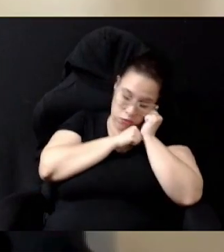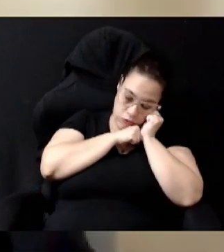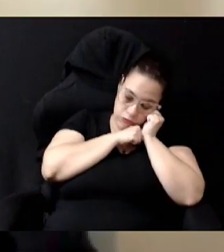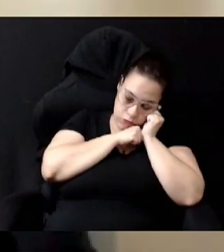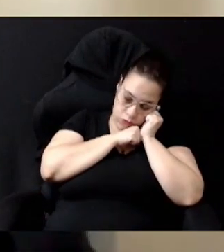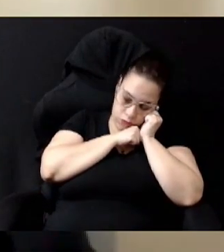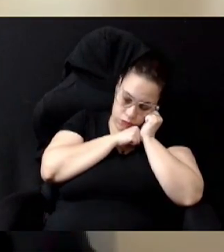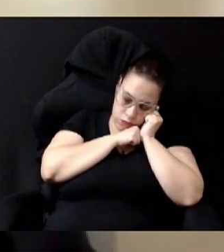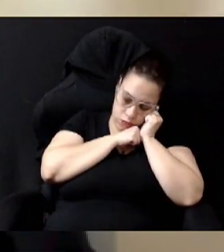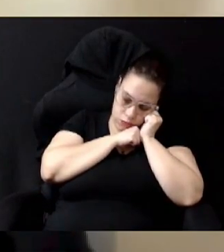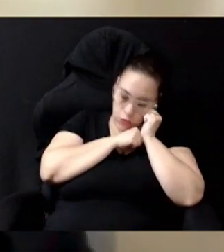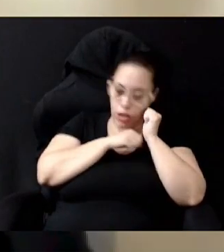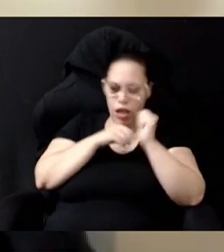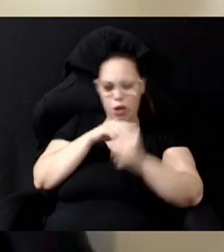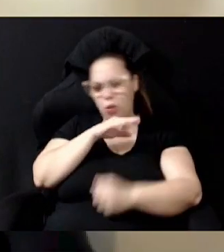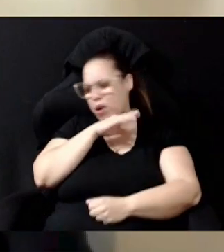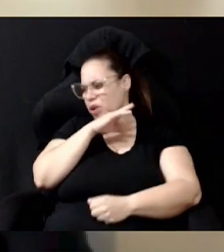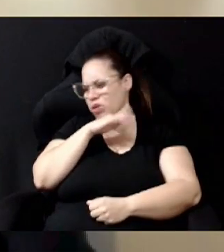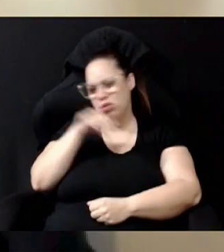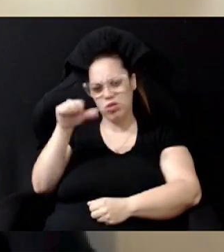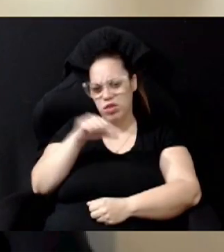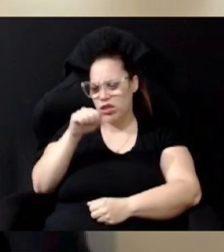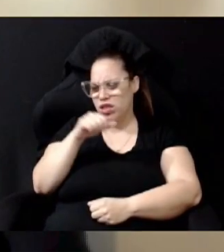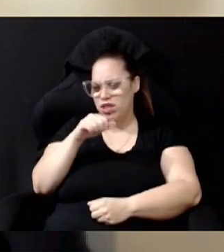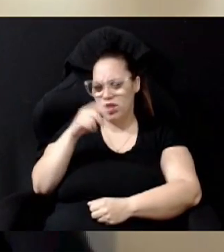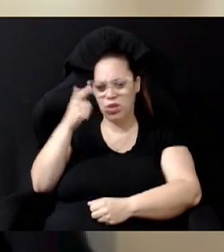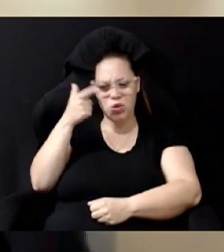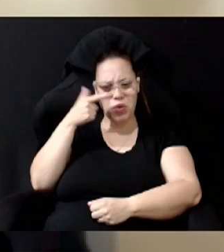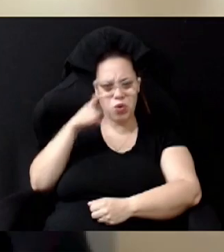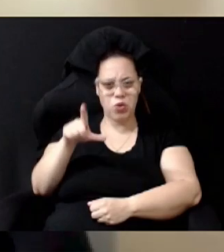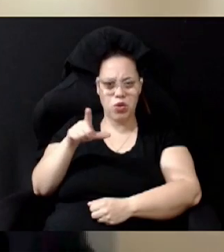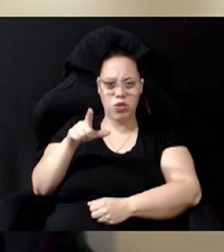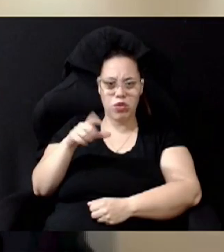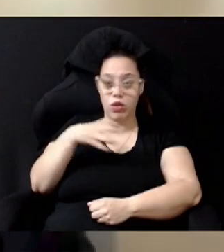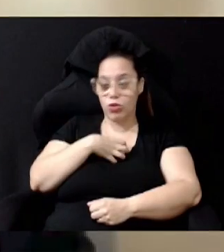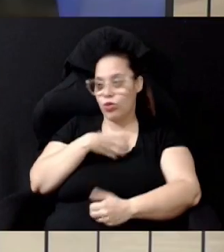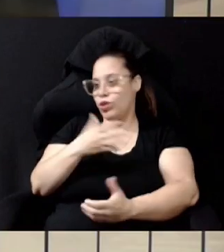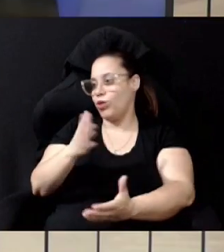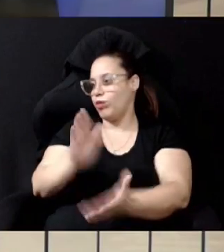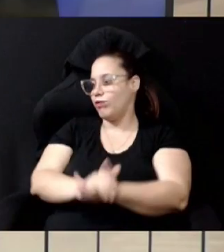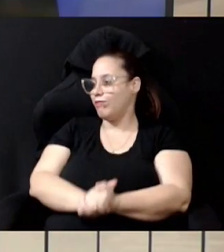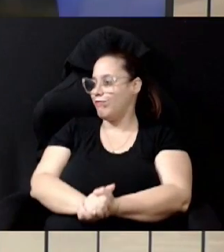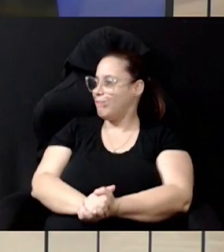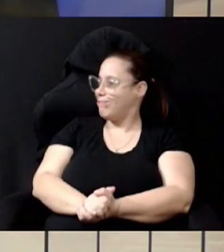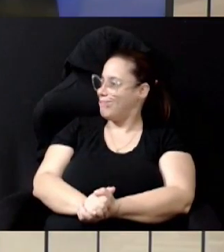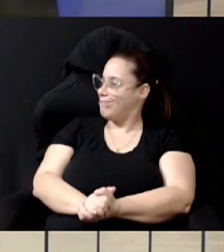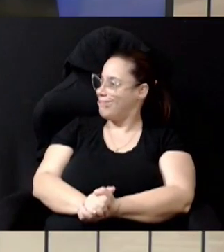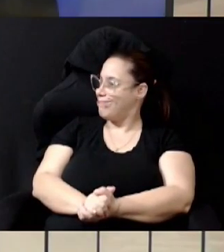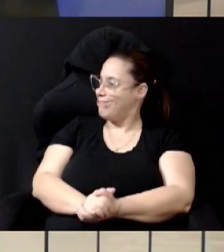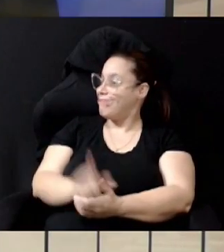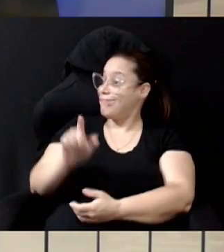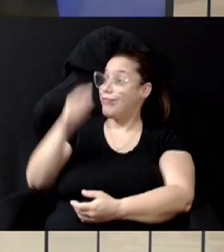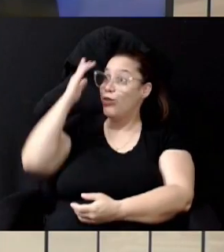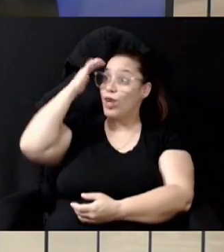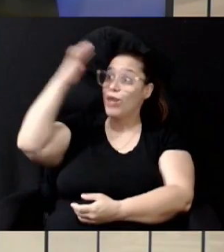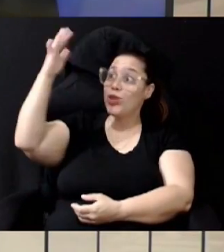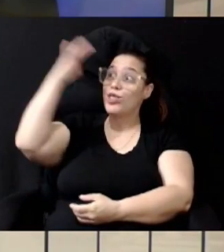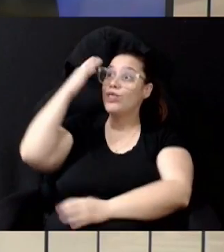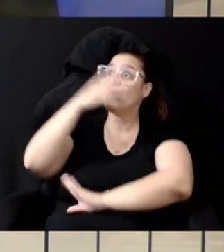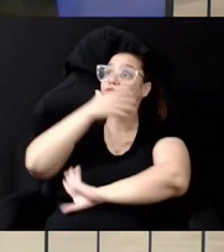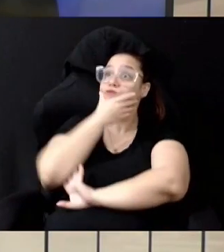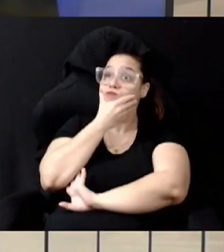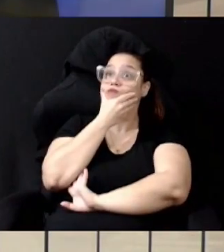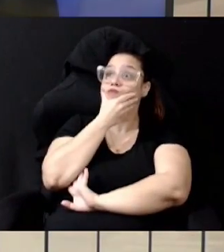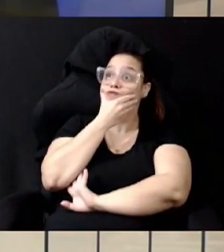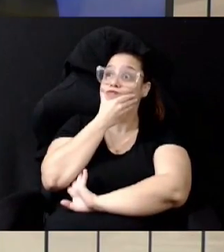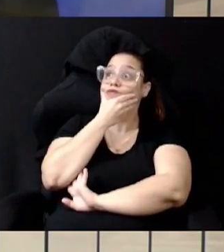horrível uma pessoa não conseguir dormir por causa de um sintoma. Exatamente, isso que eu fiquei imaginando aqui quando o senhor mencionou, né,